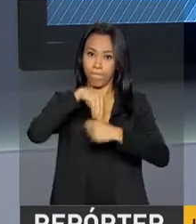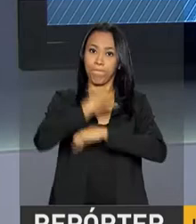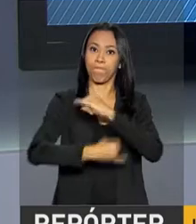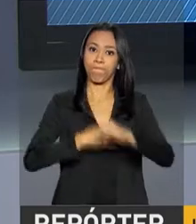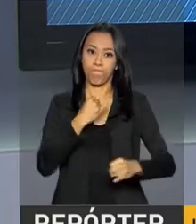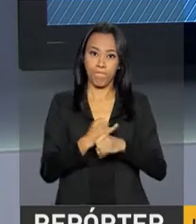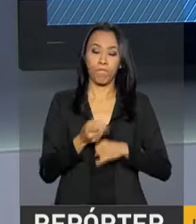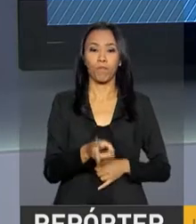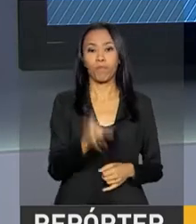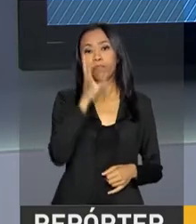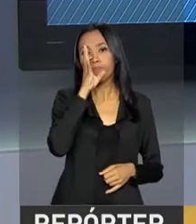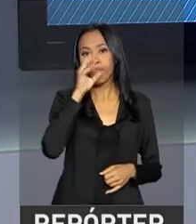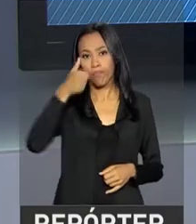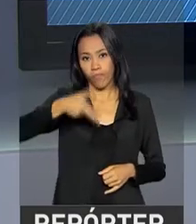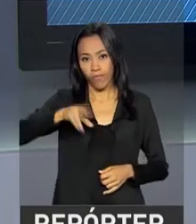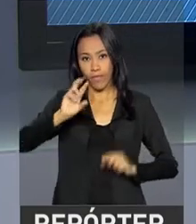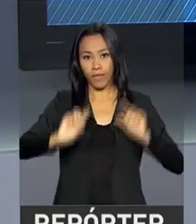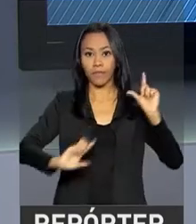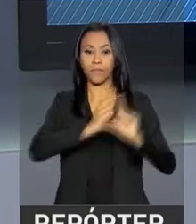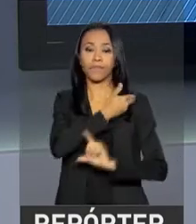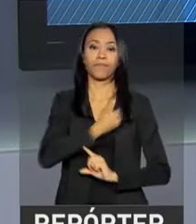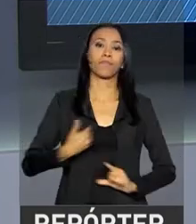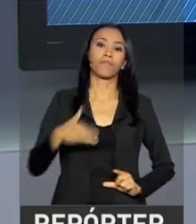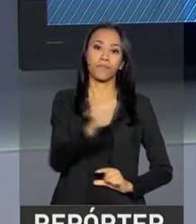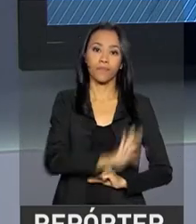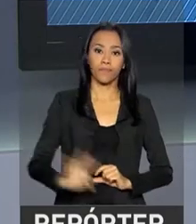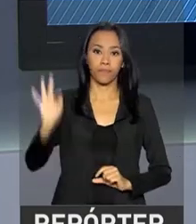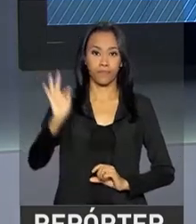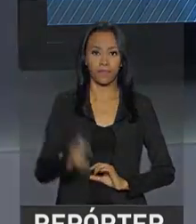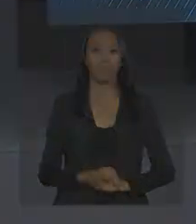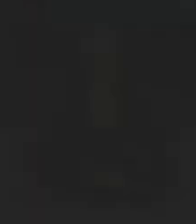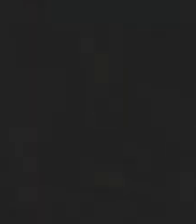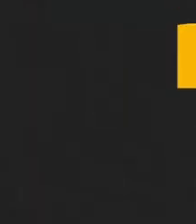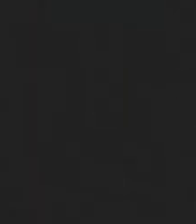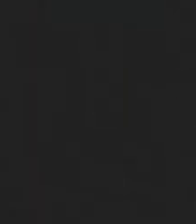na internet continue na nbr a tv do governo federal